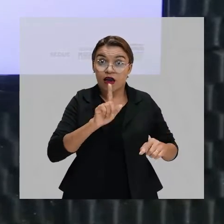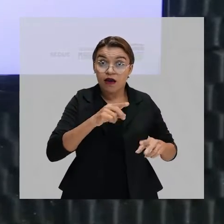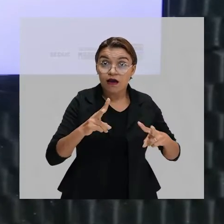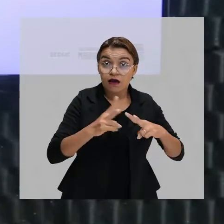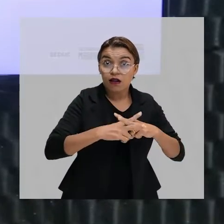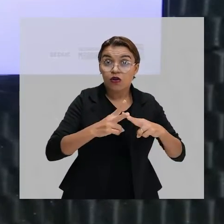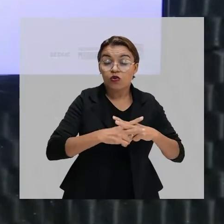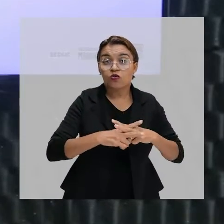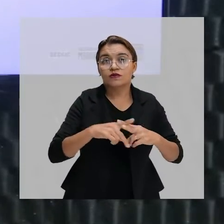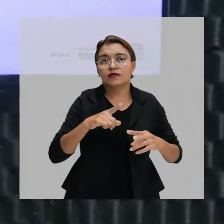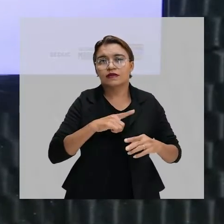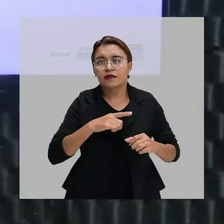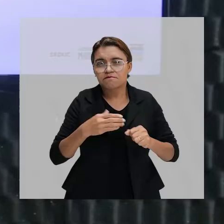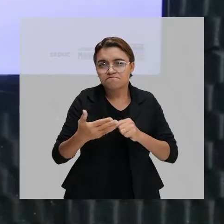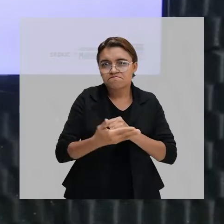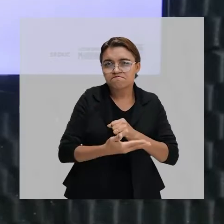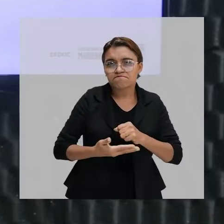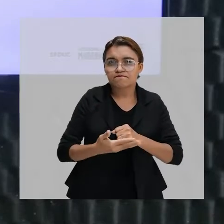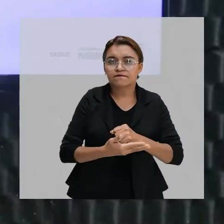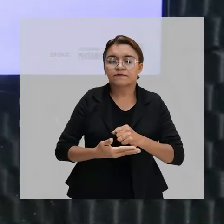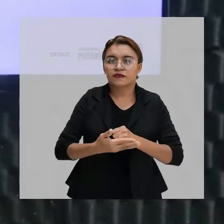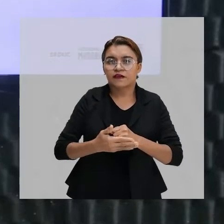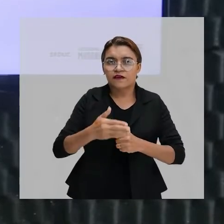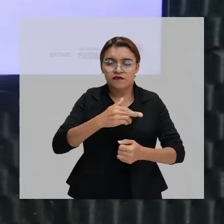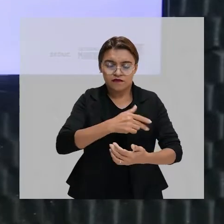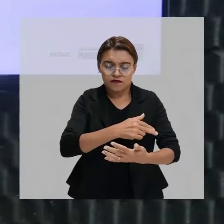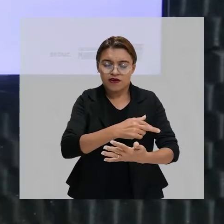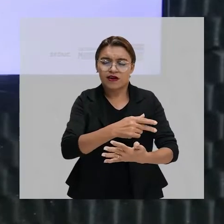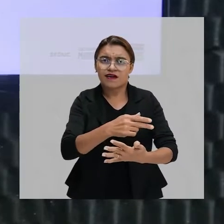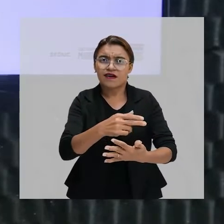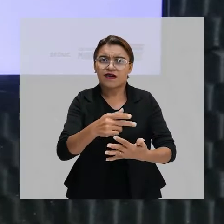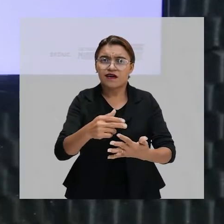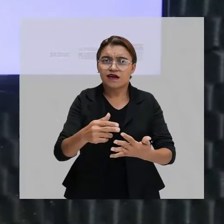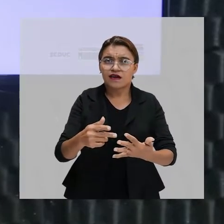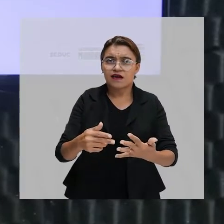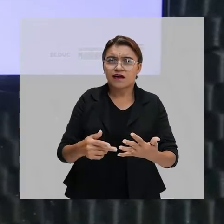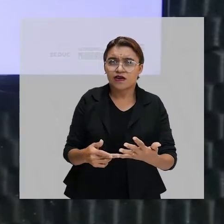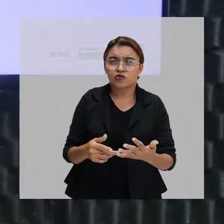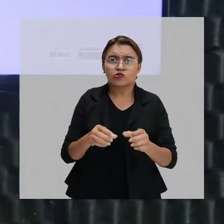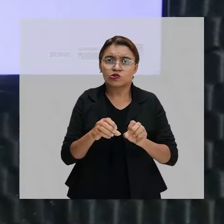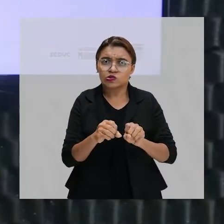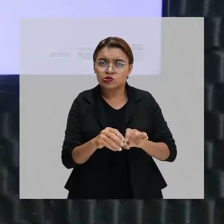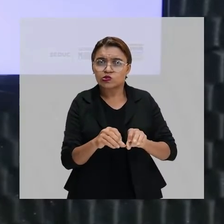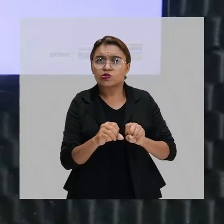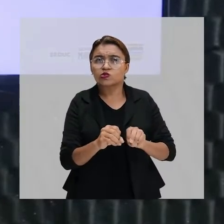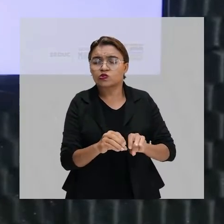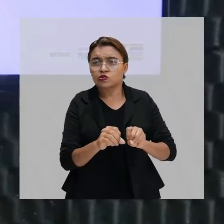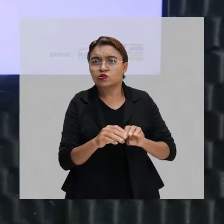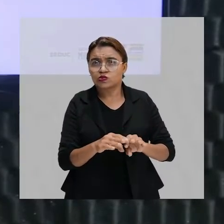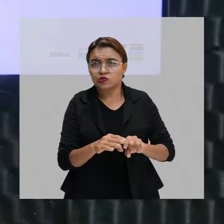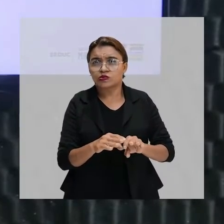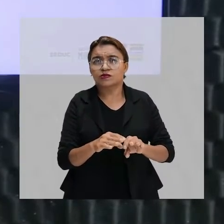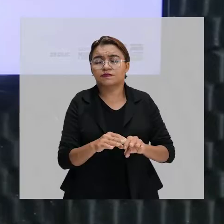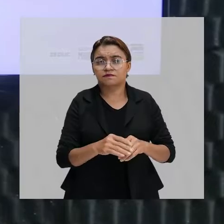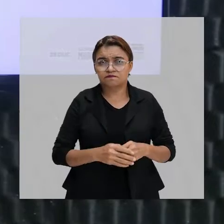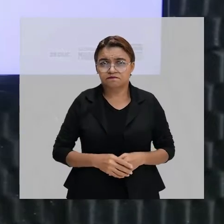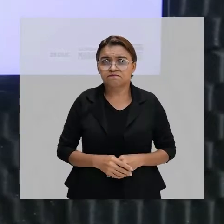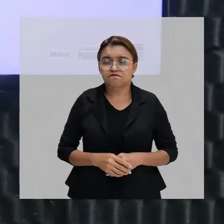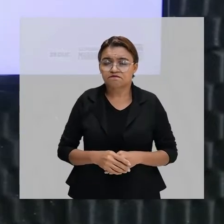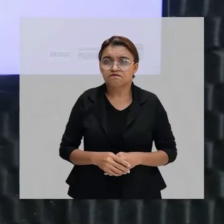luta vem raizada uma série de ensinamentos que são e